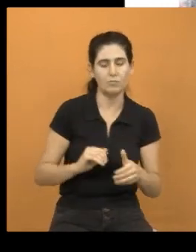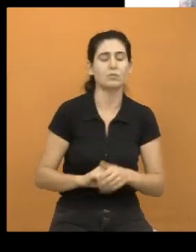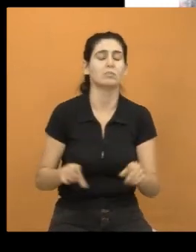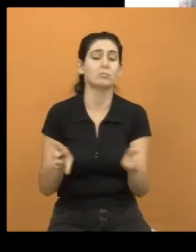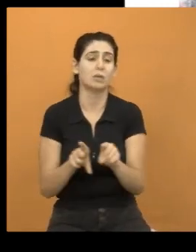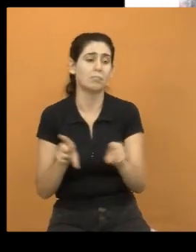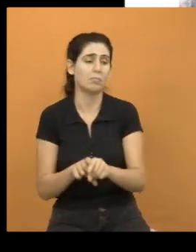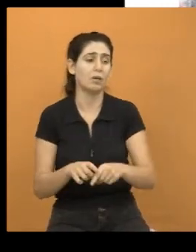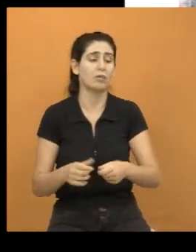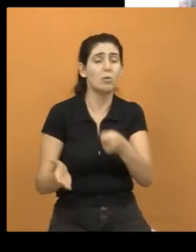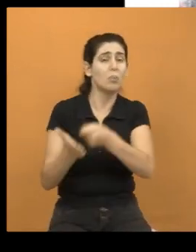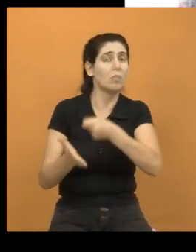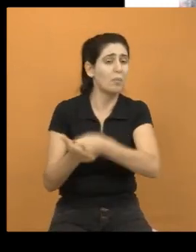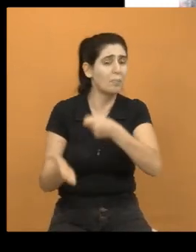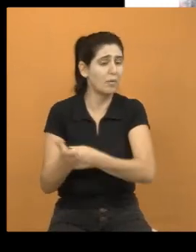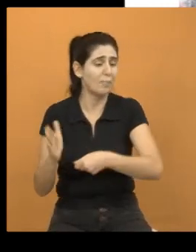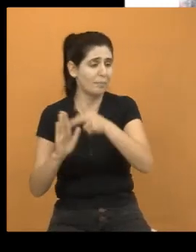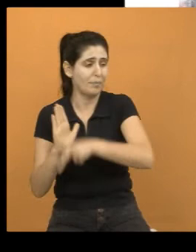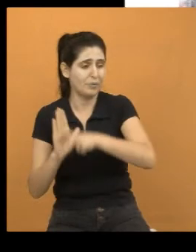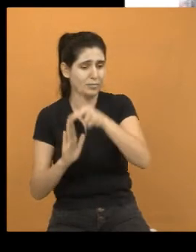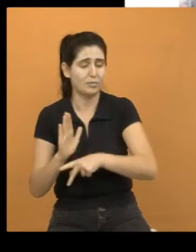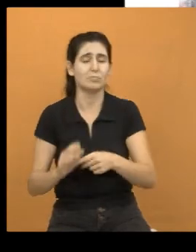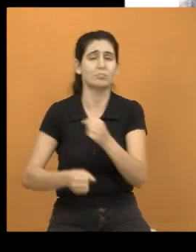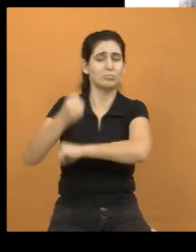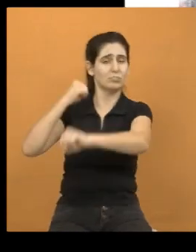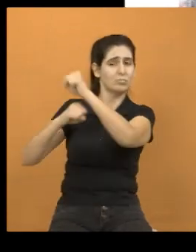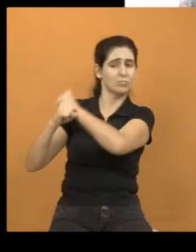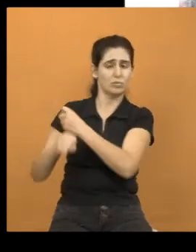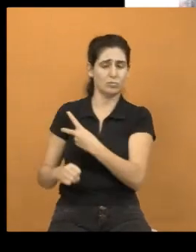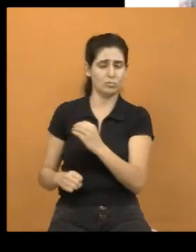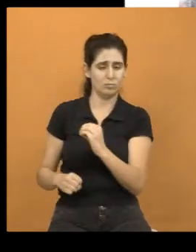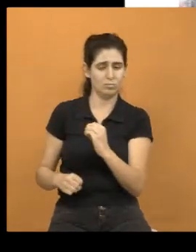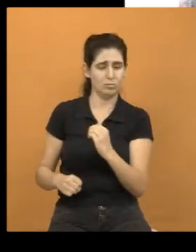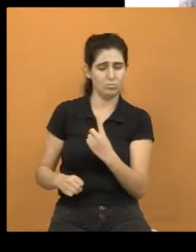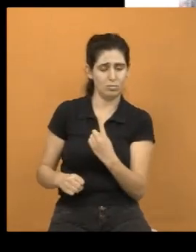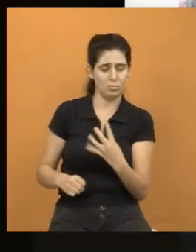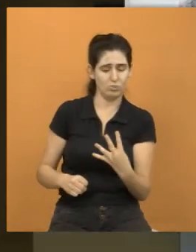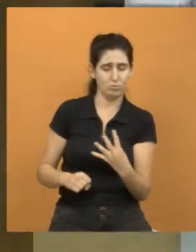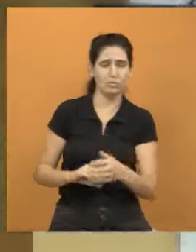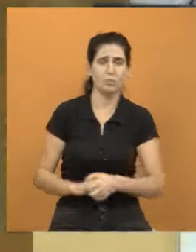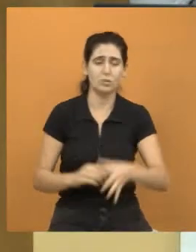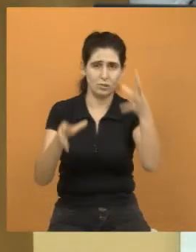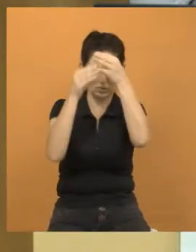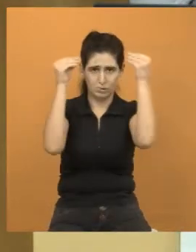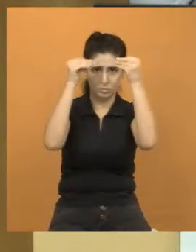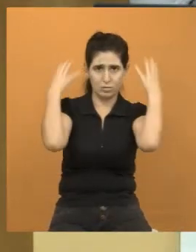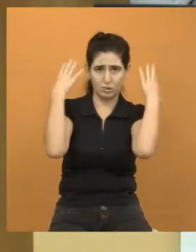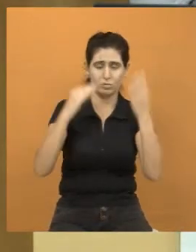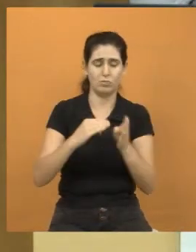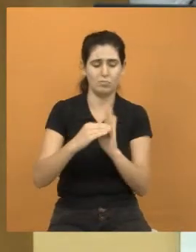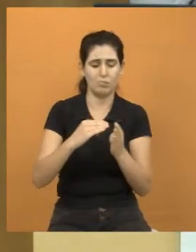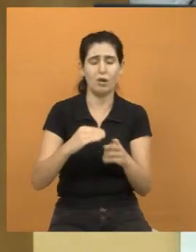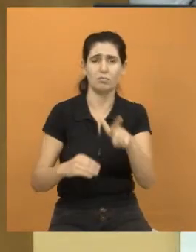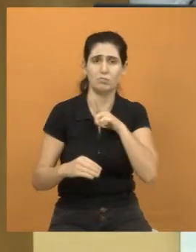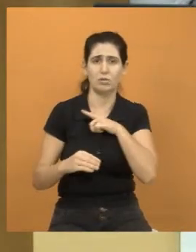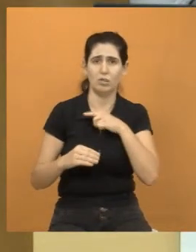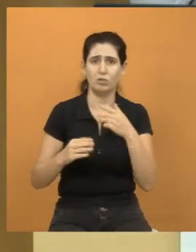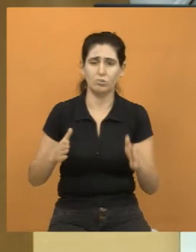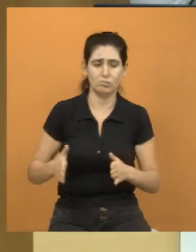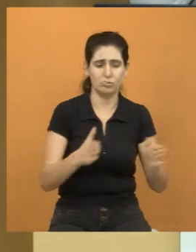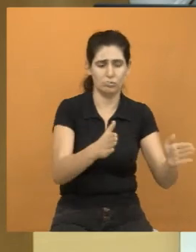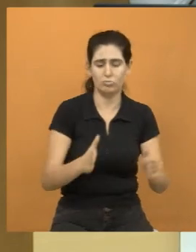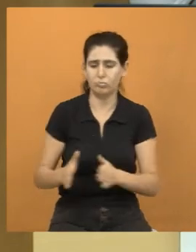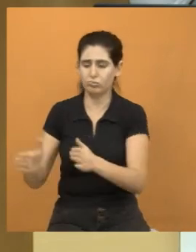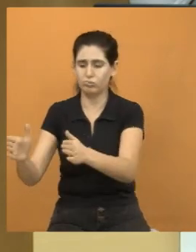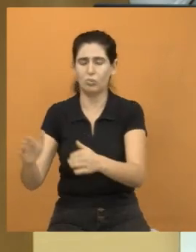do outro lado. Porque quando se pensou, desde 2014, esse projeto, esqueceram que o bairro ele tem 2 avenidas. Então, fizeram